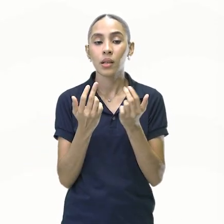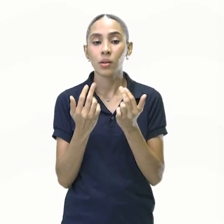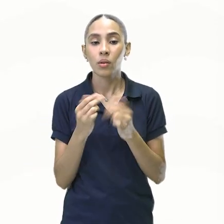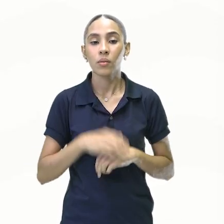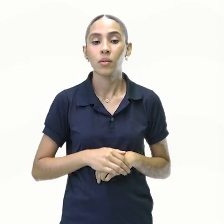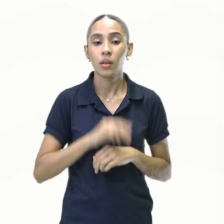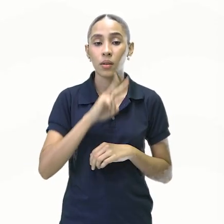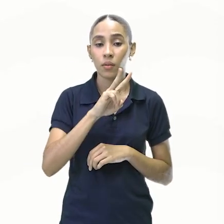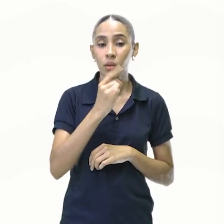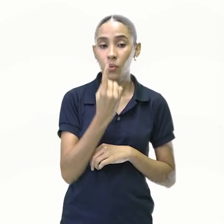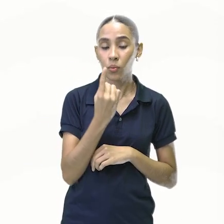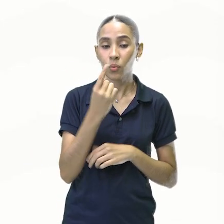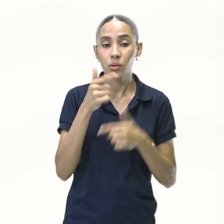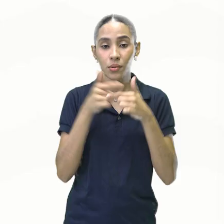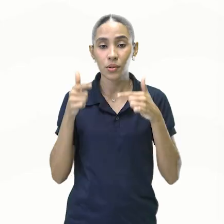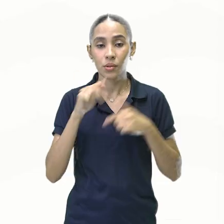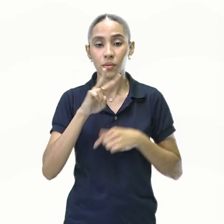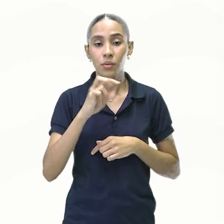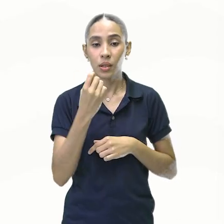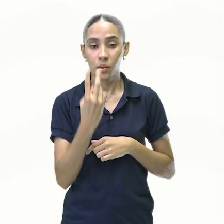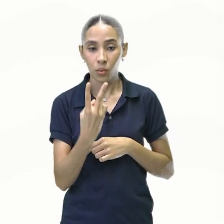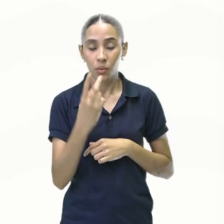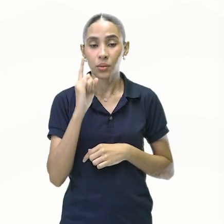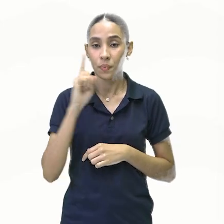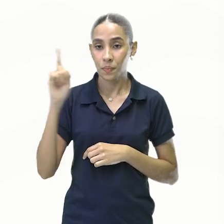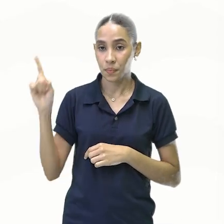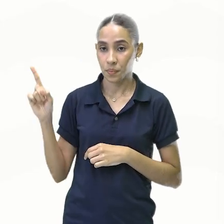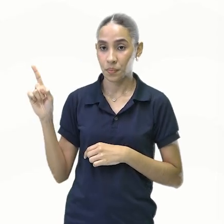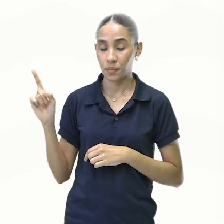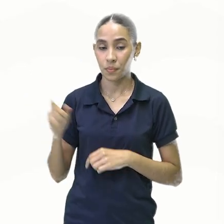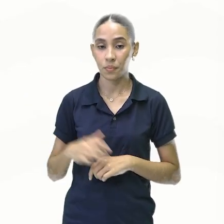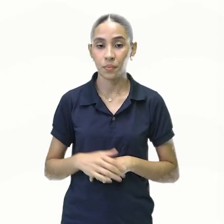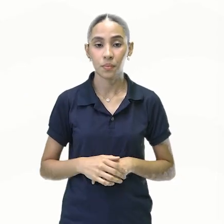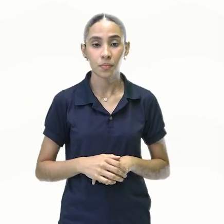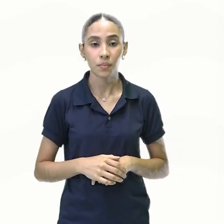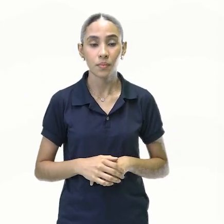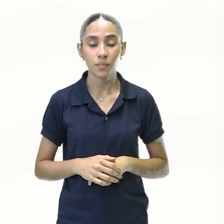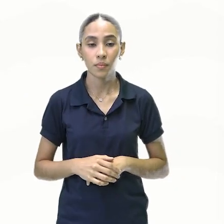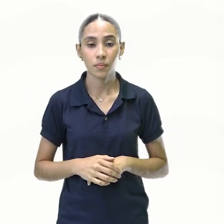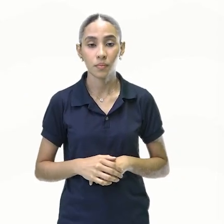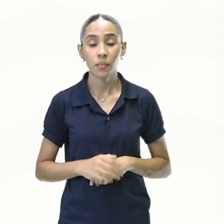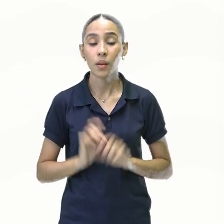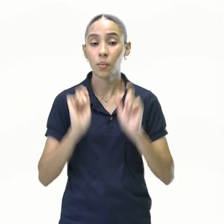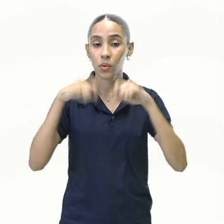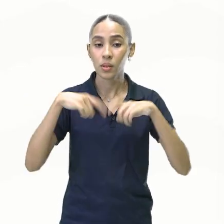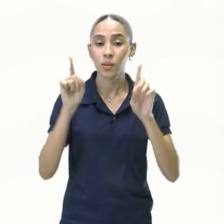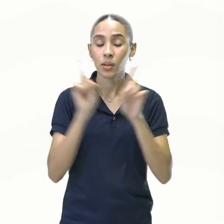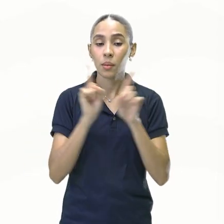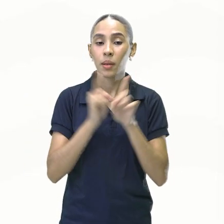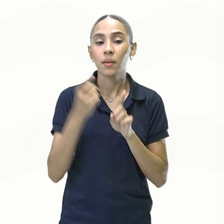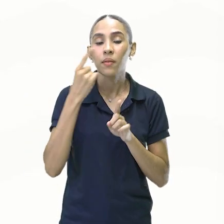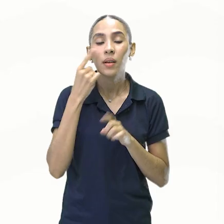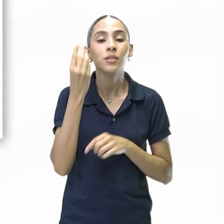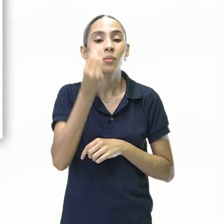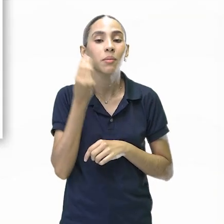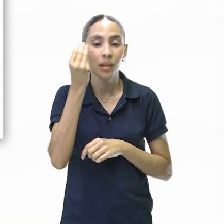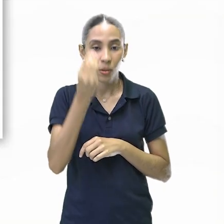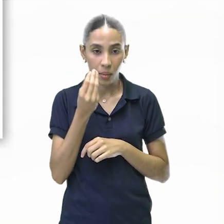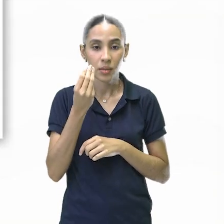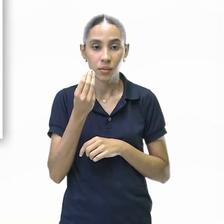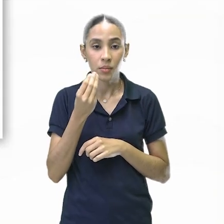sobre V2, que também é igual a lambda1 sobre lambda2. É possível verificar experimentalmente